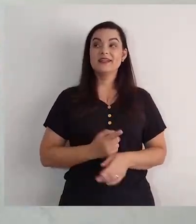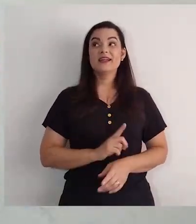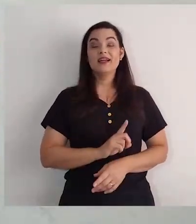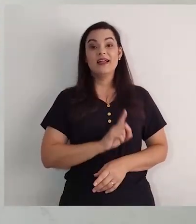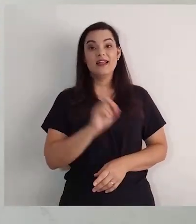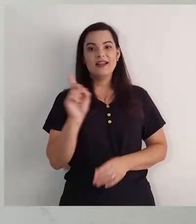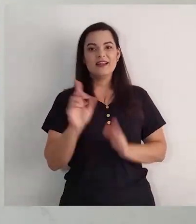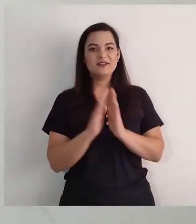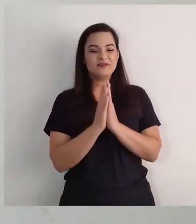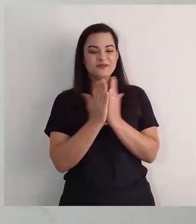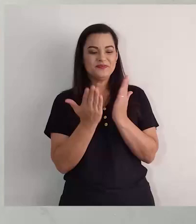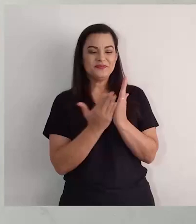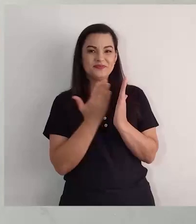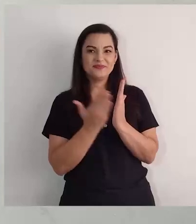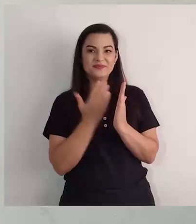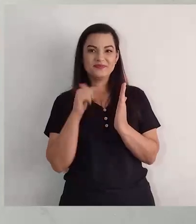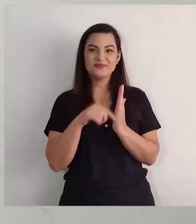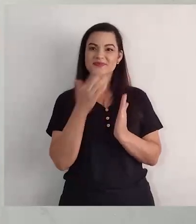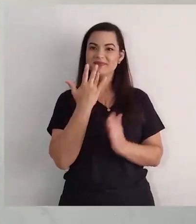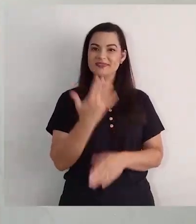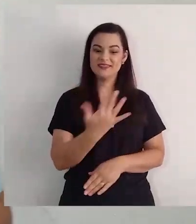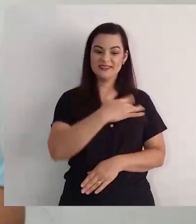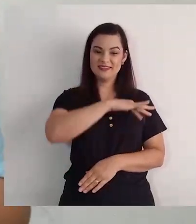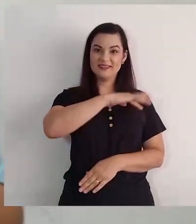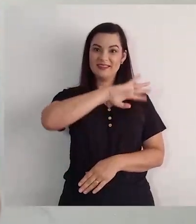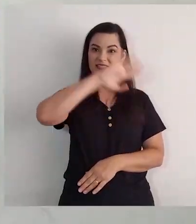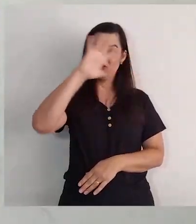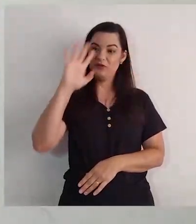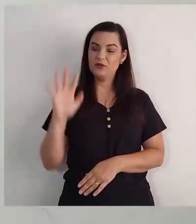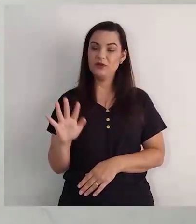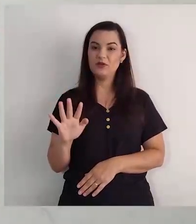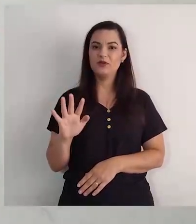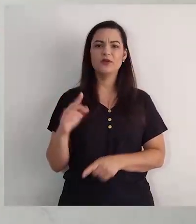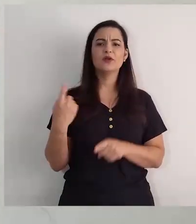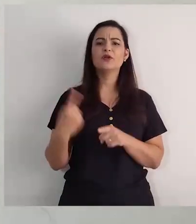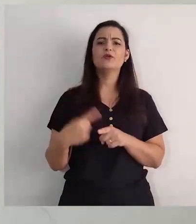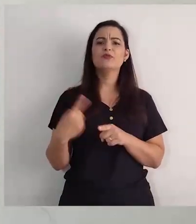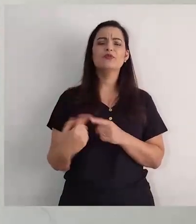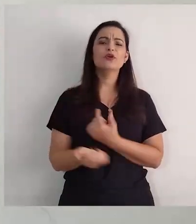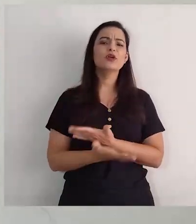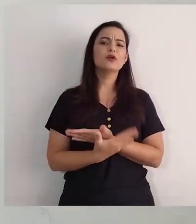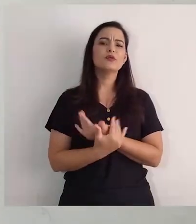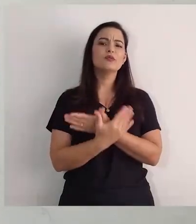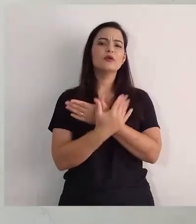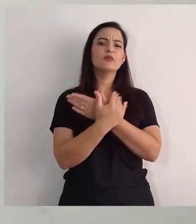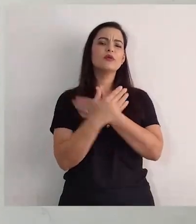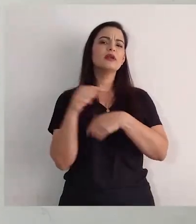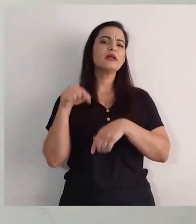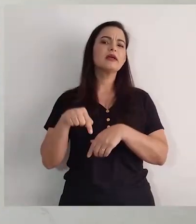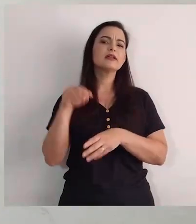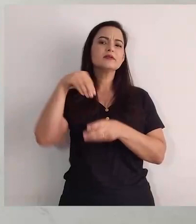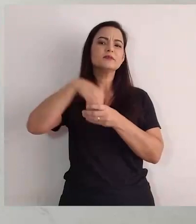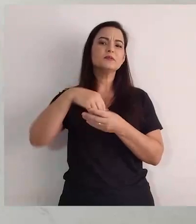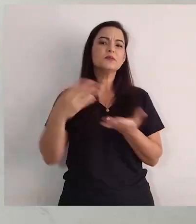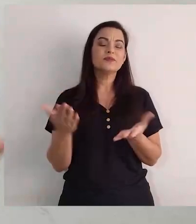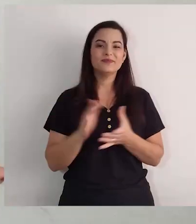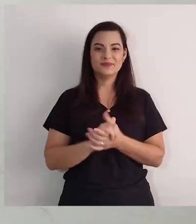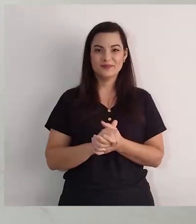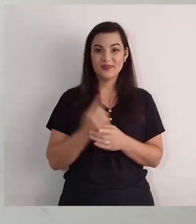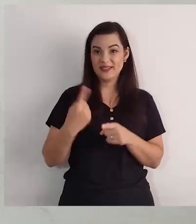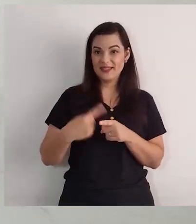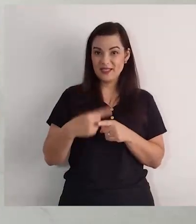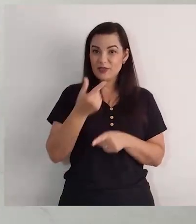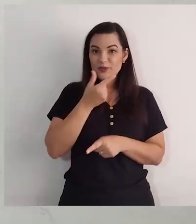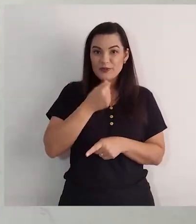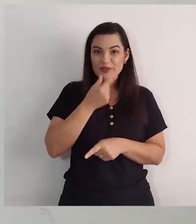do arco-íris, quem se lembra por que nós tínhamos borboletas lá? Porque o